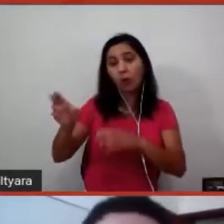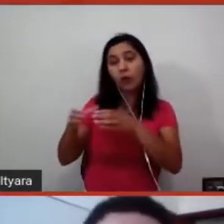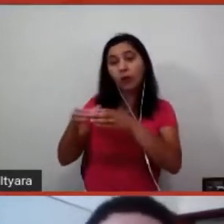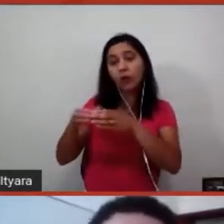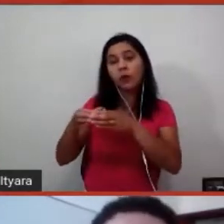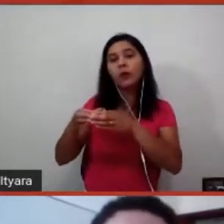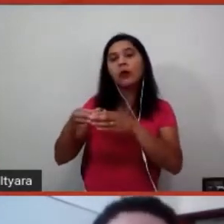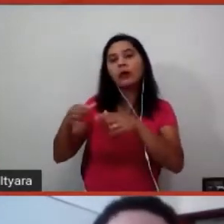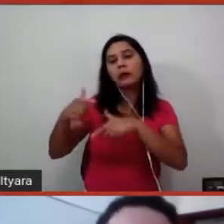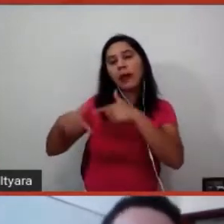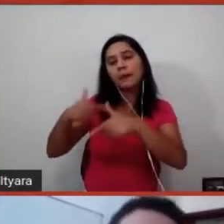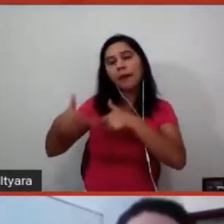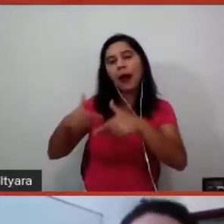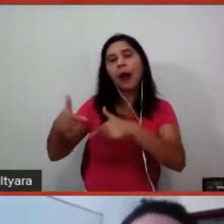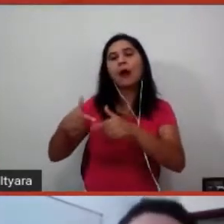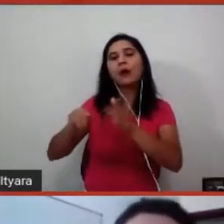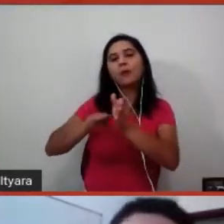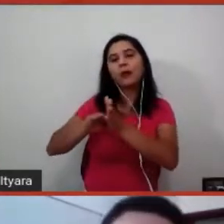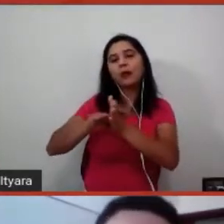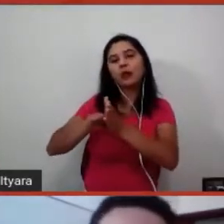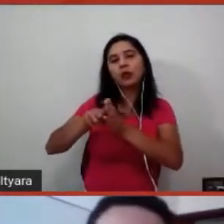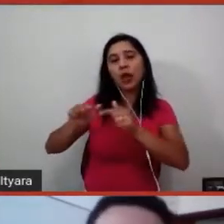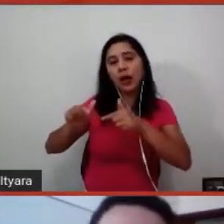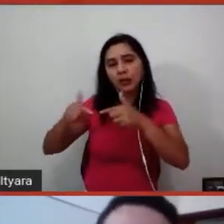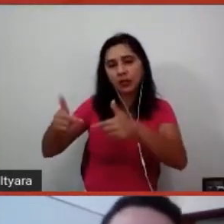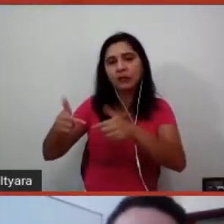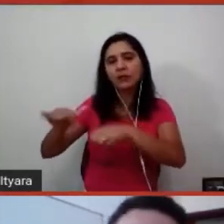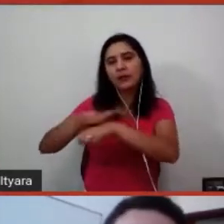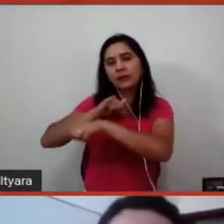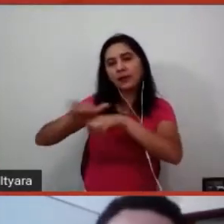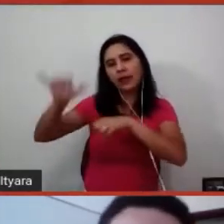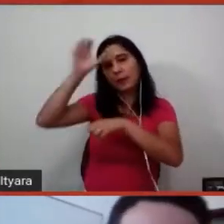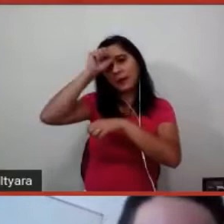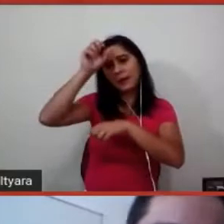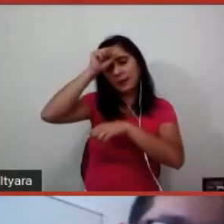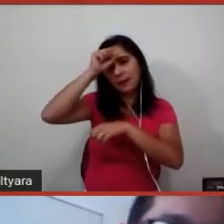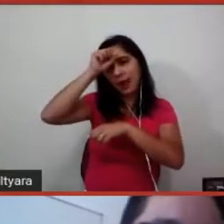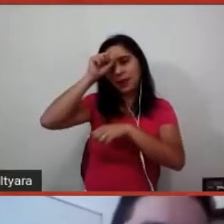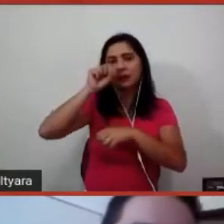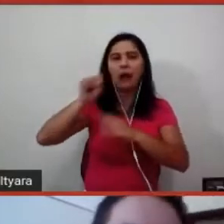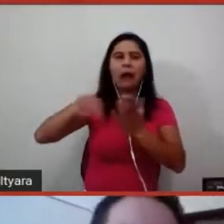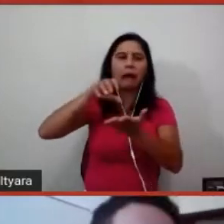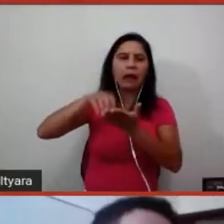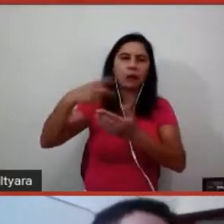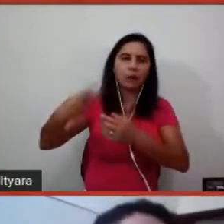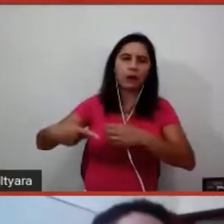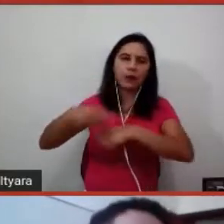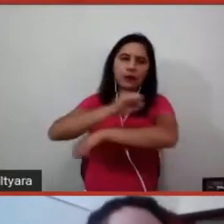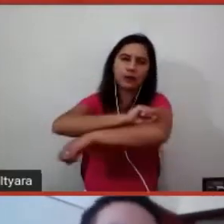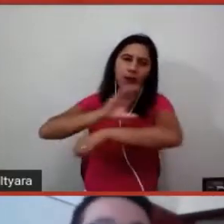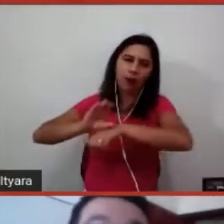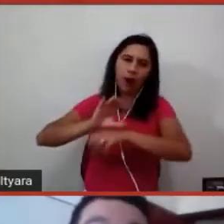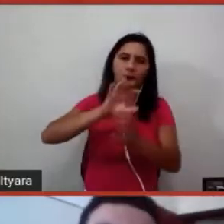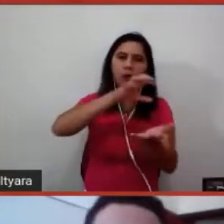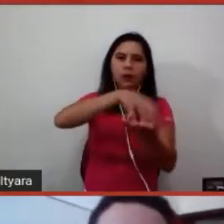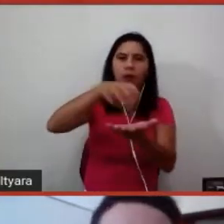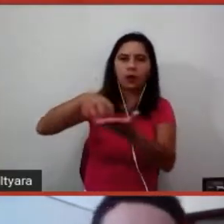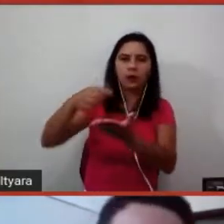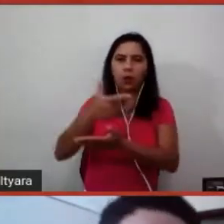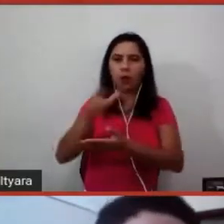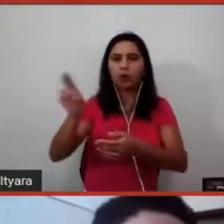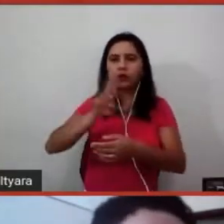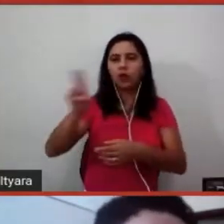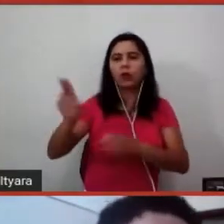Metodologias Ativas e Estratégia de Aprendizagem, popularmente conhecido aqui no Campo São Carlos e em outros campos da UFSCar como Grupo